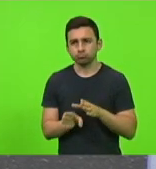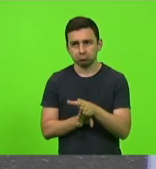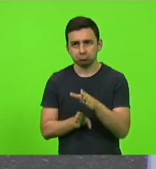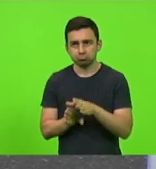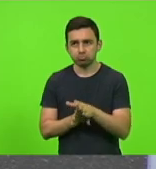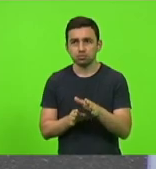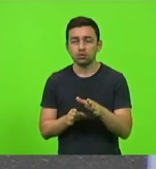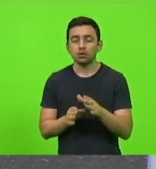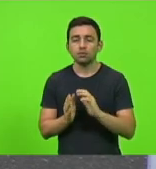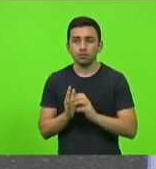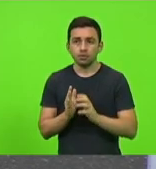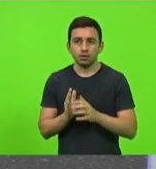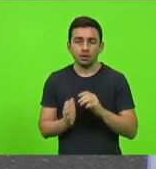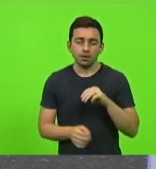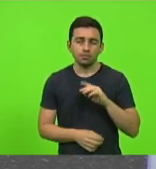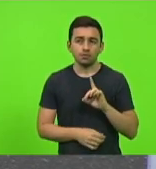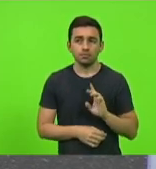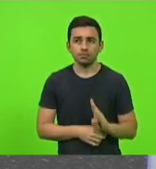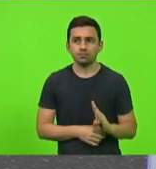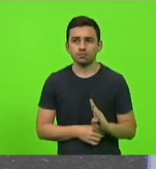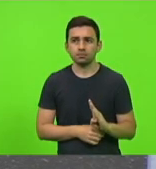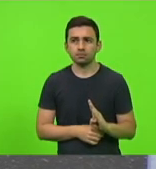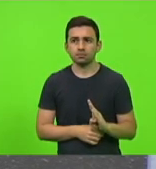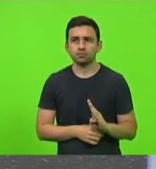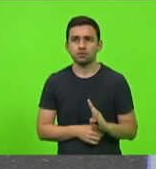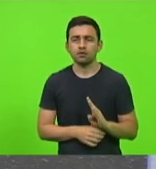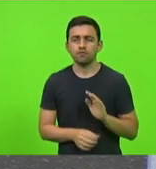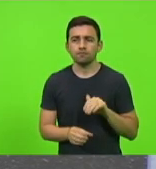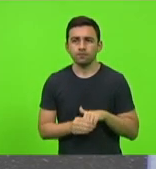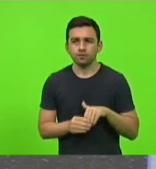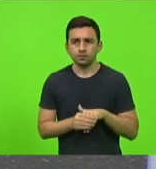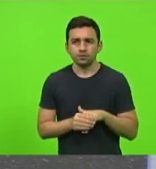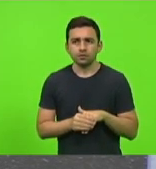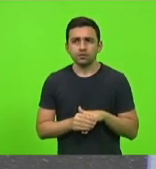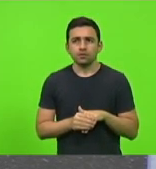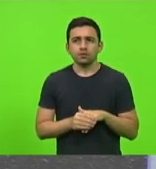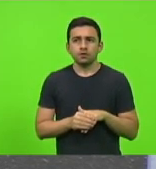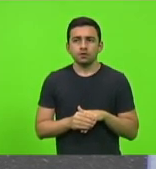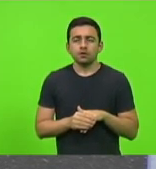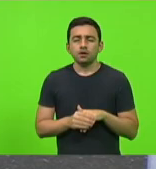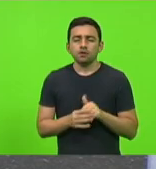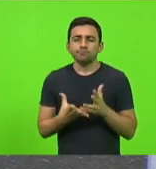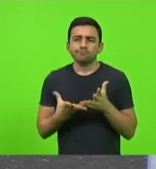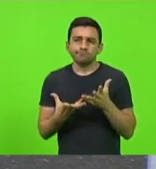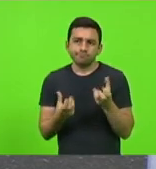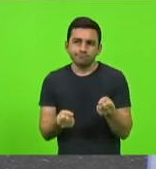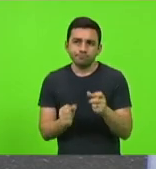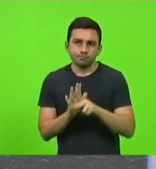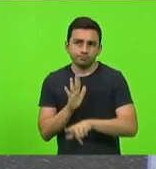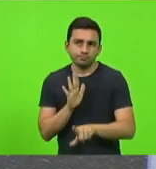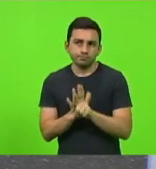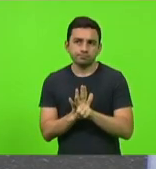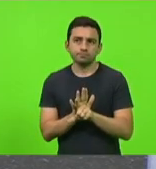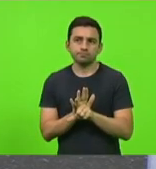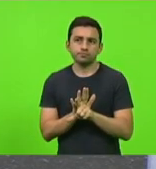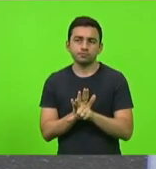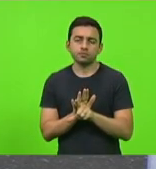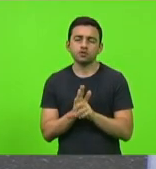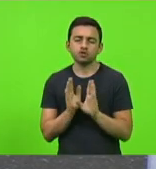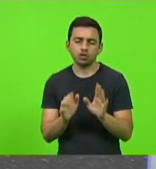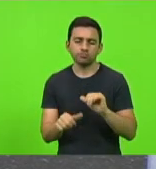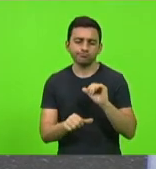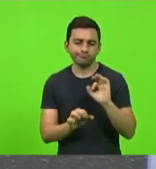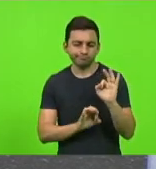bancada do MDB o voto a favor desse projeto de lei que, como disse, corrige um